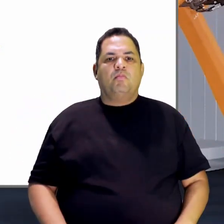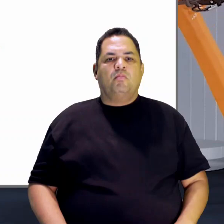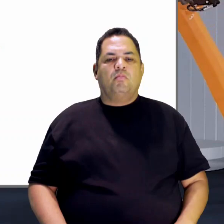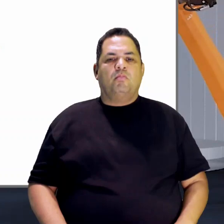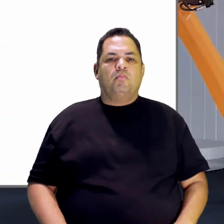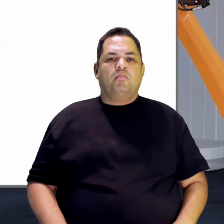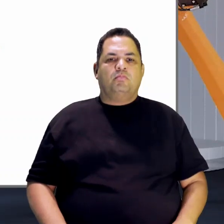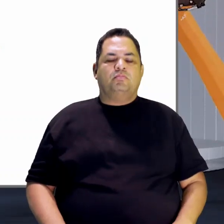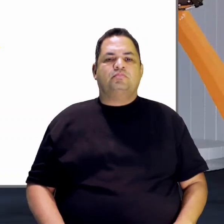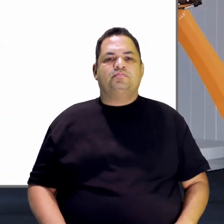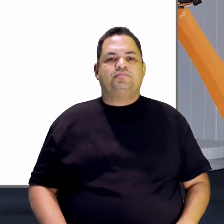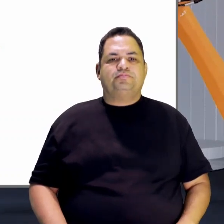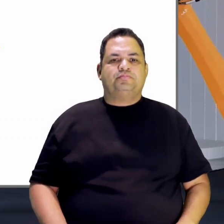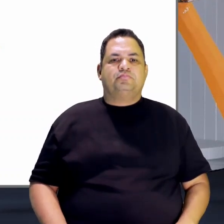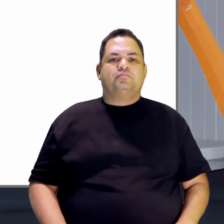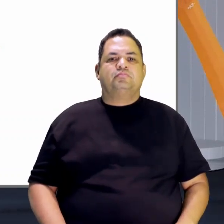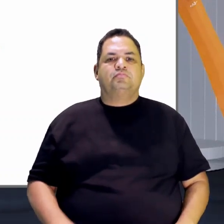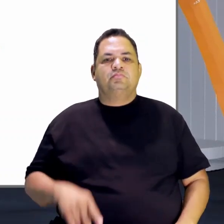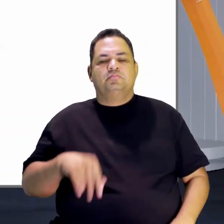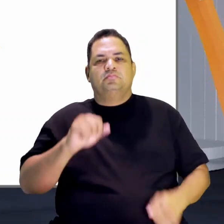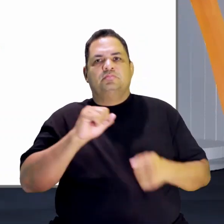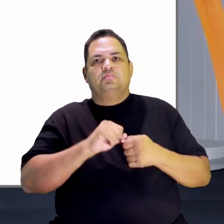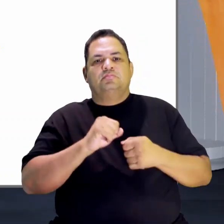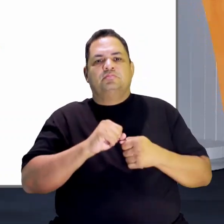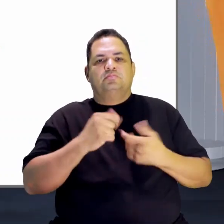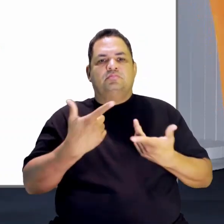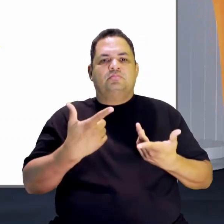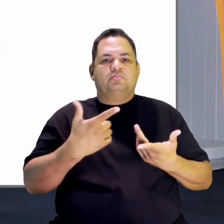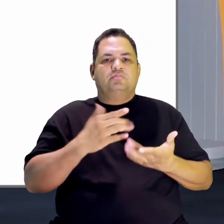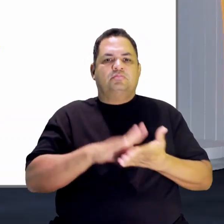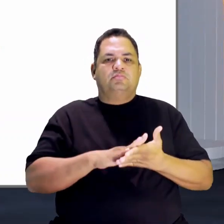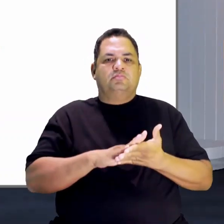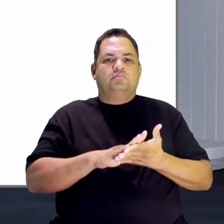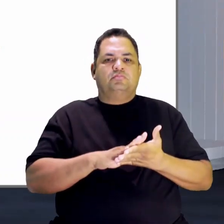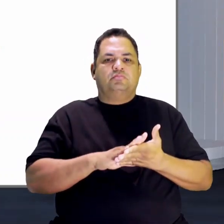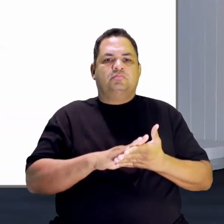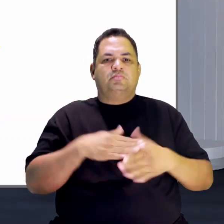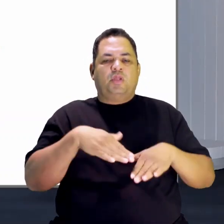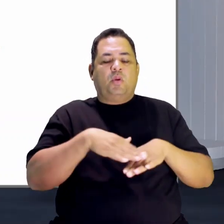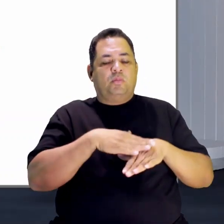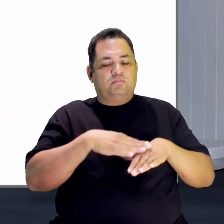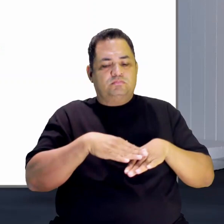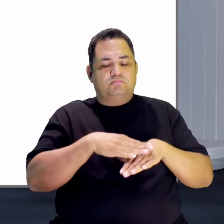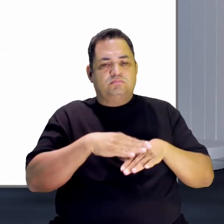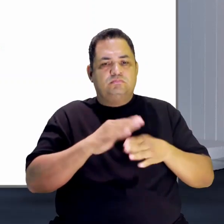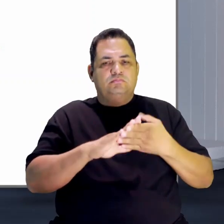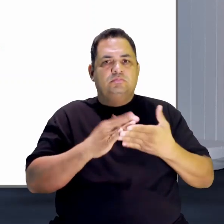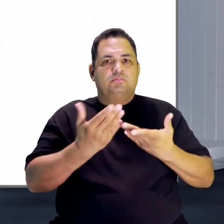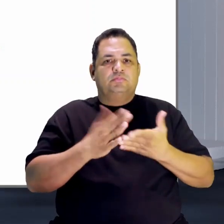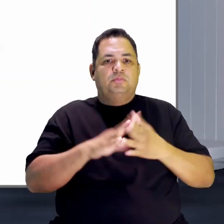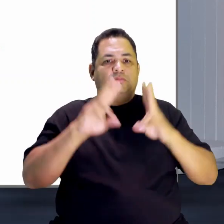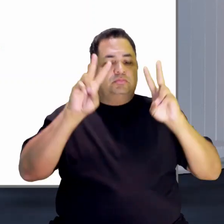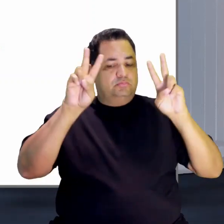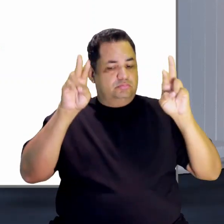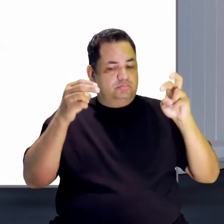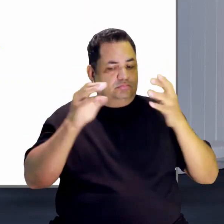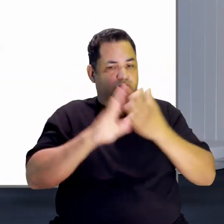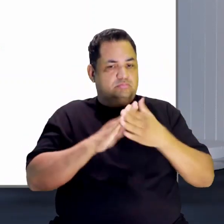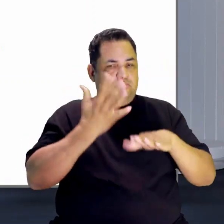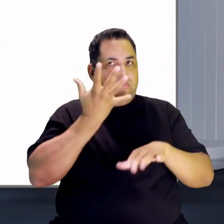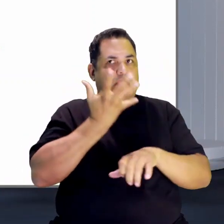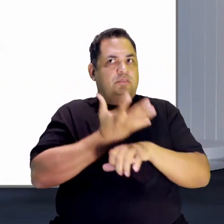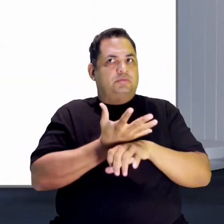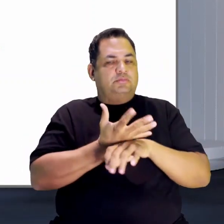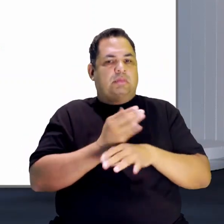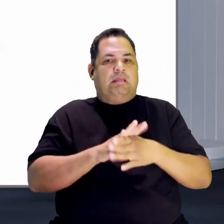agora, vocês vão lá fazer as atividades, vocês conversam entre vocês, conversar no bom sentido, sobre a matéria, claro, né? Bater